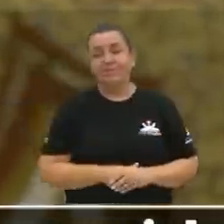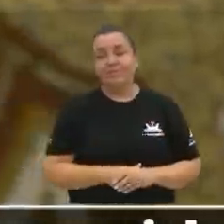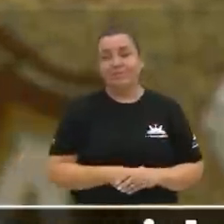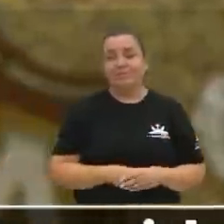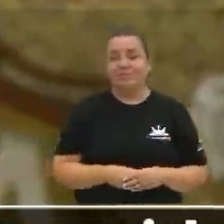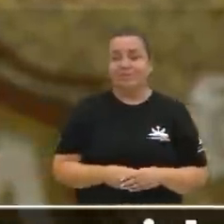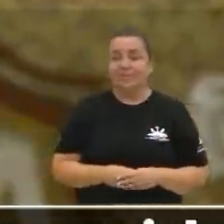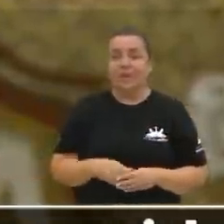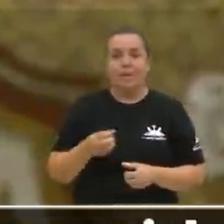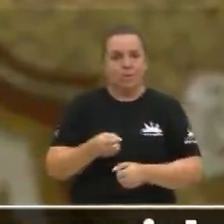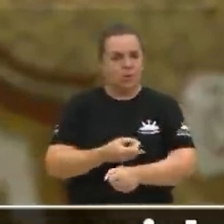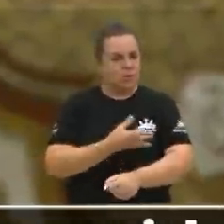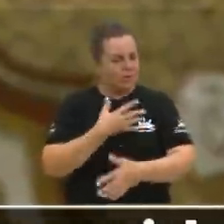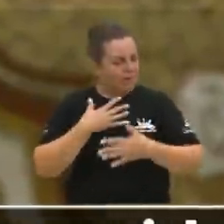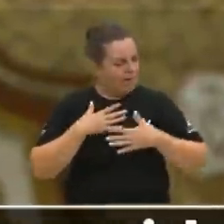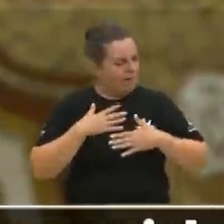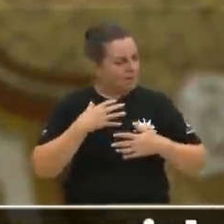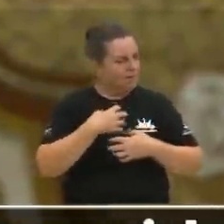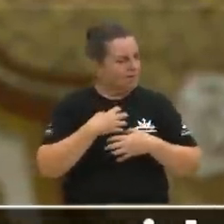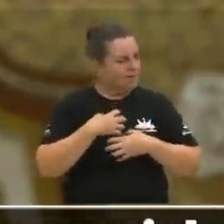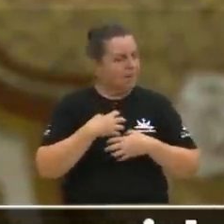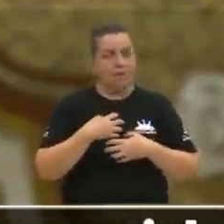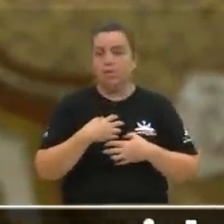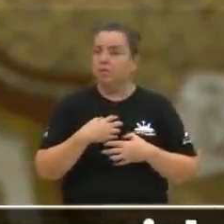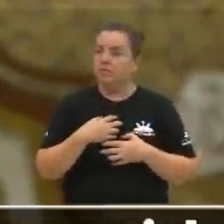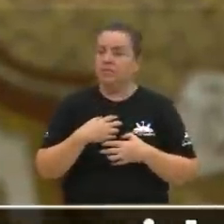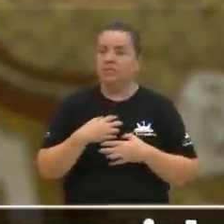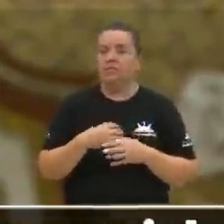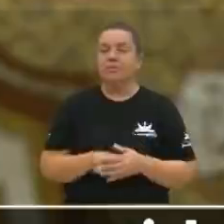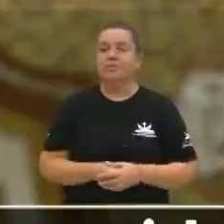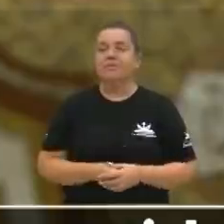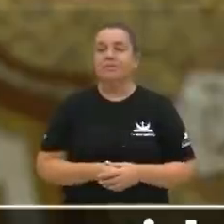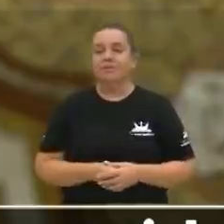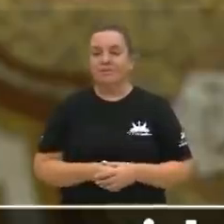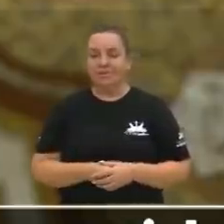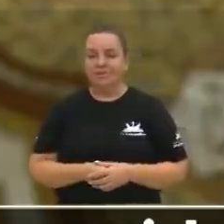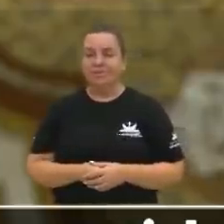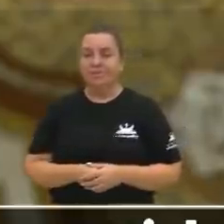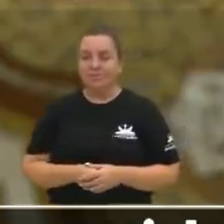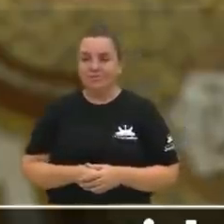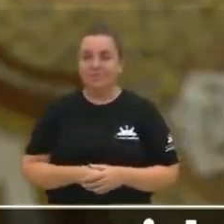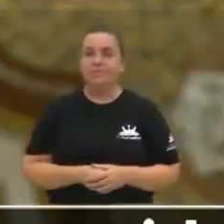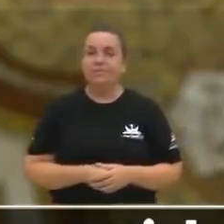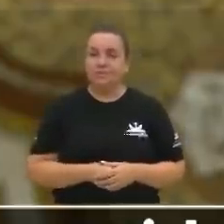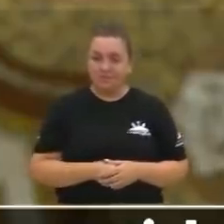as feridas emocionais curai as feridas profissionais